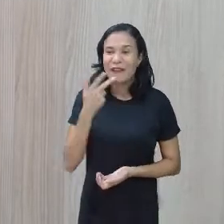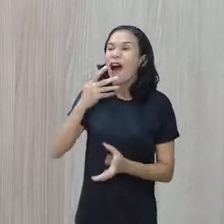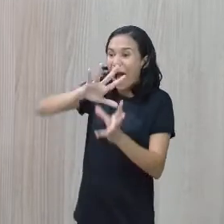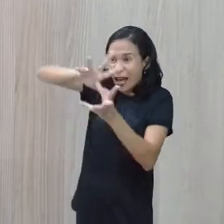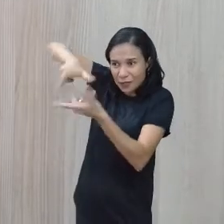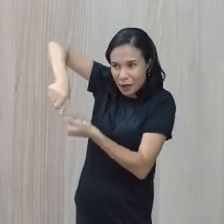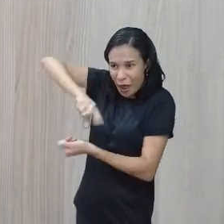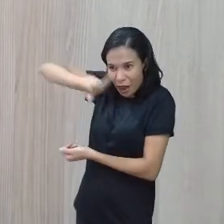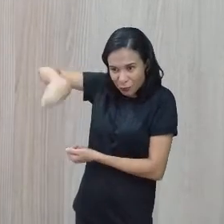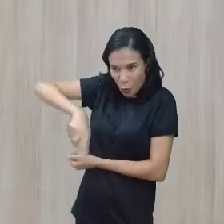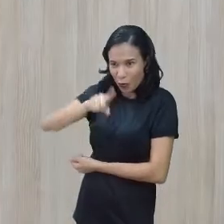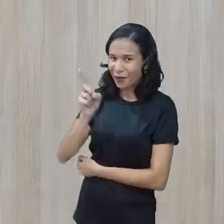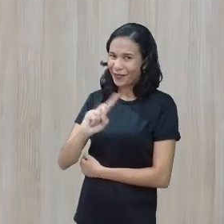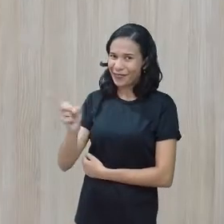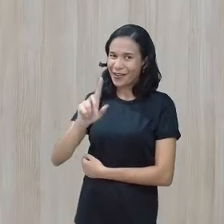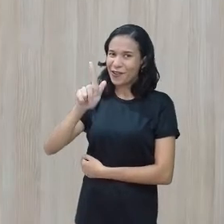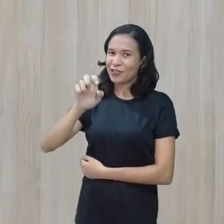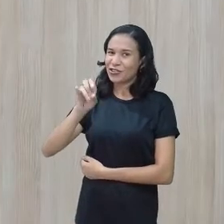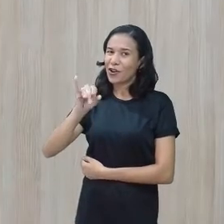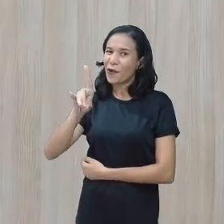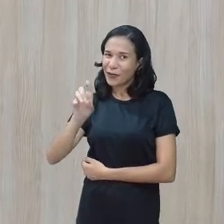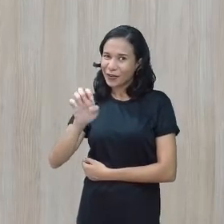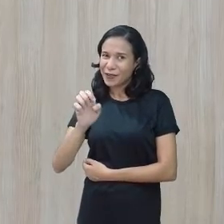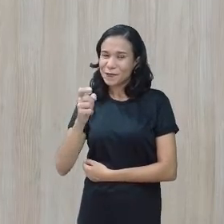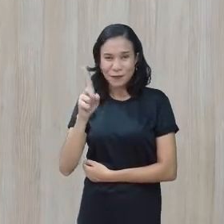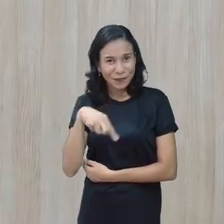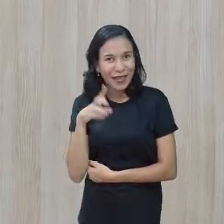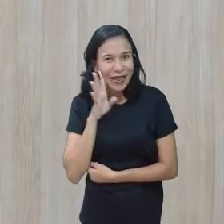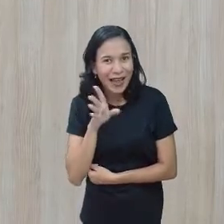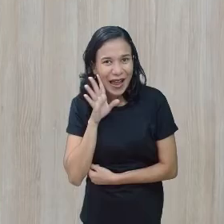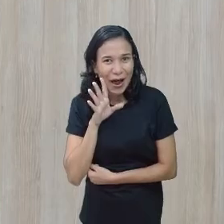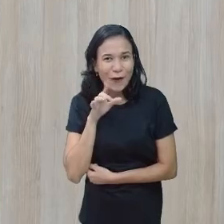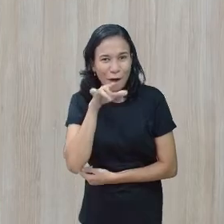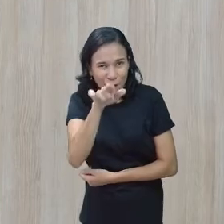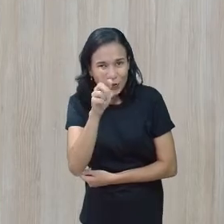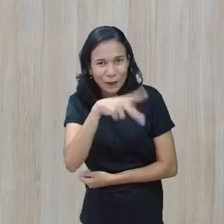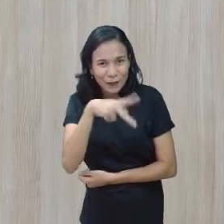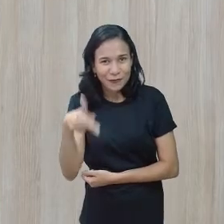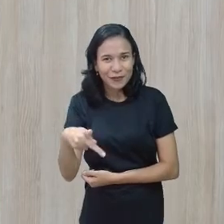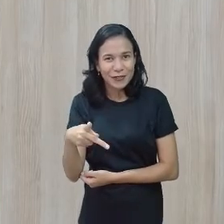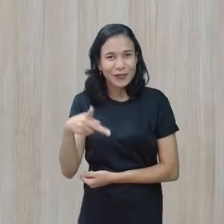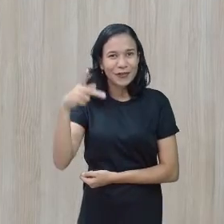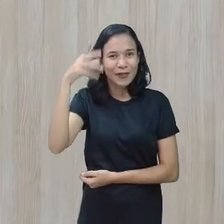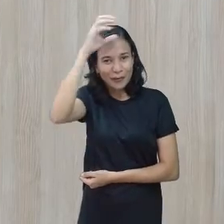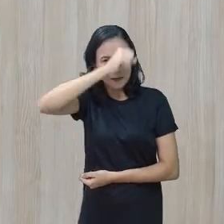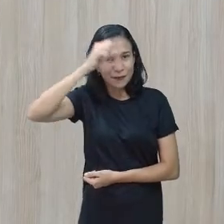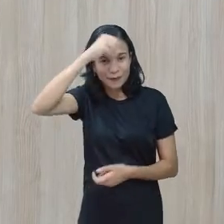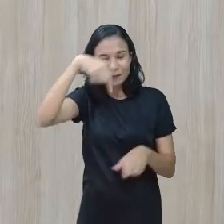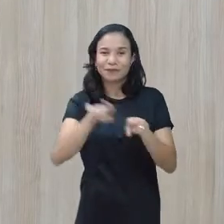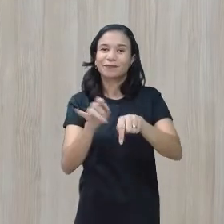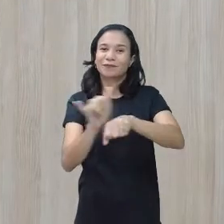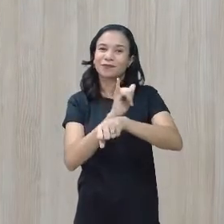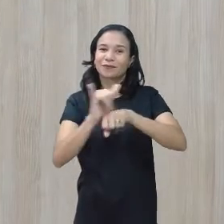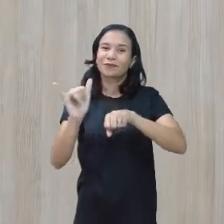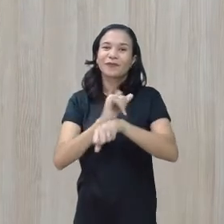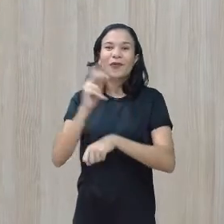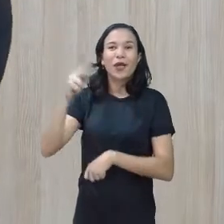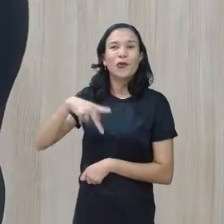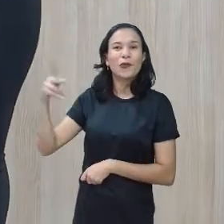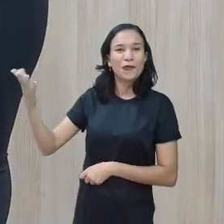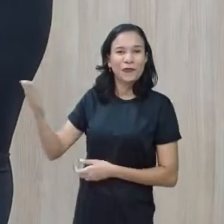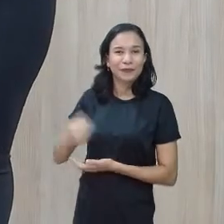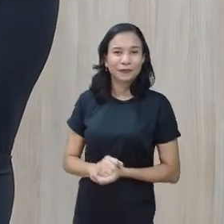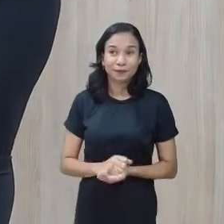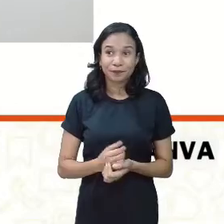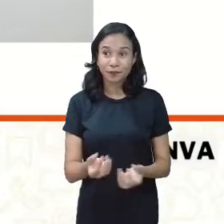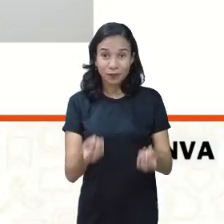só, certo, João? Que espetáculo, professor, que está acompanhando aqui essa estratégia do professor Alami, interessante. E aqui,